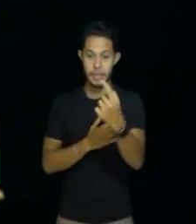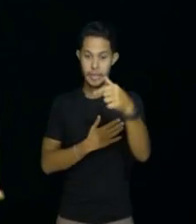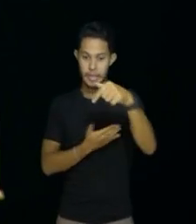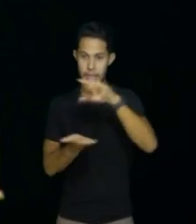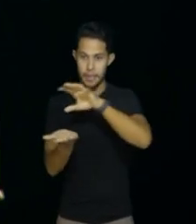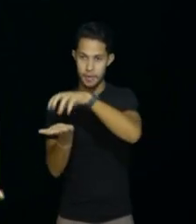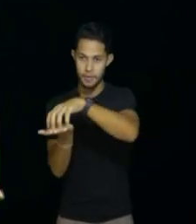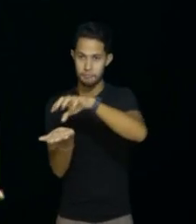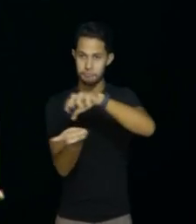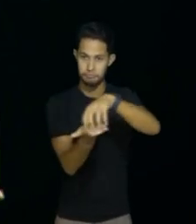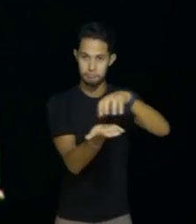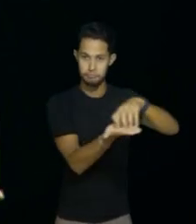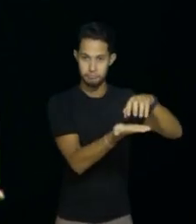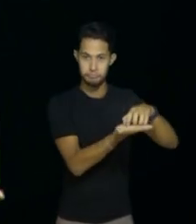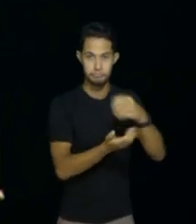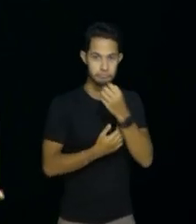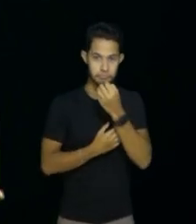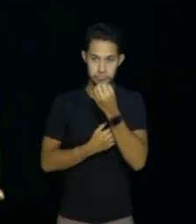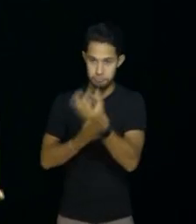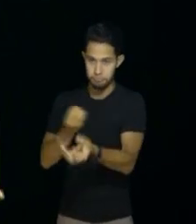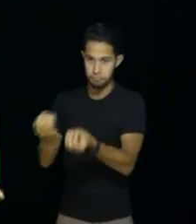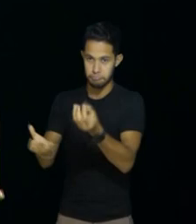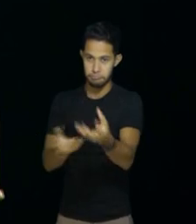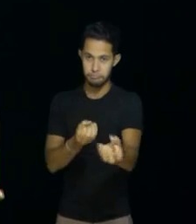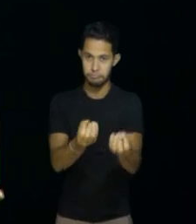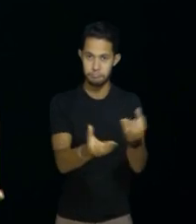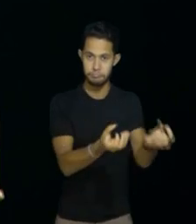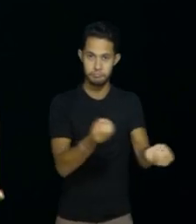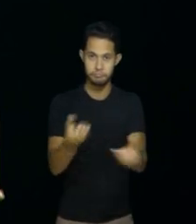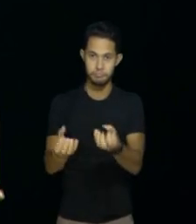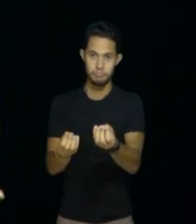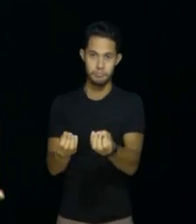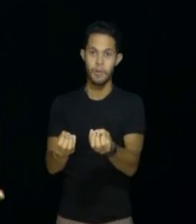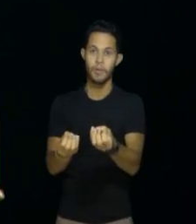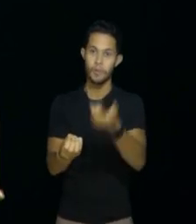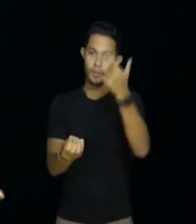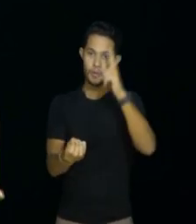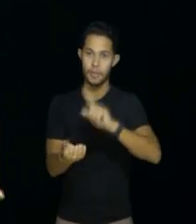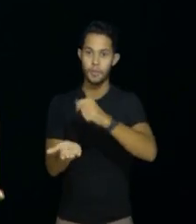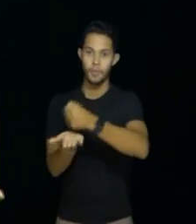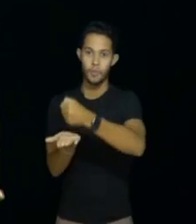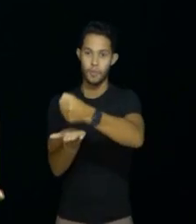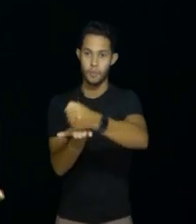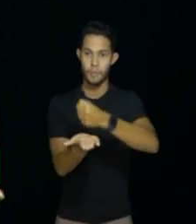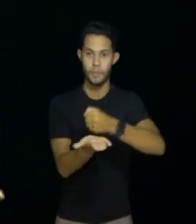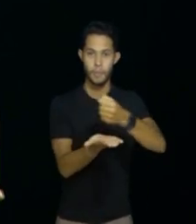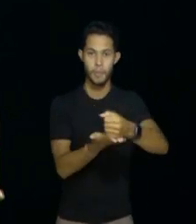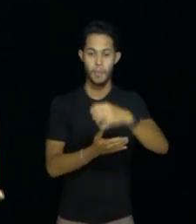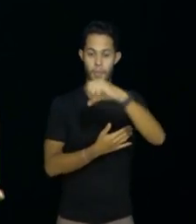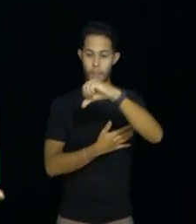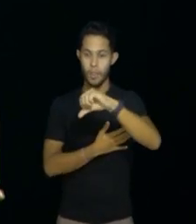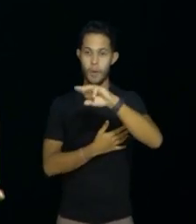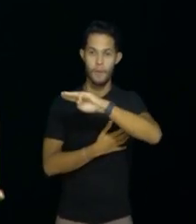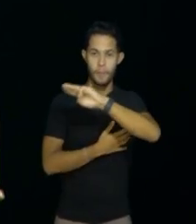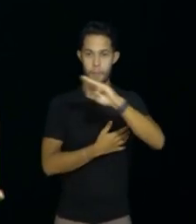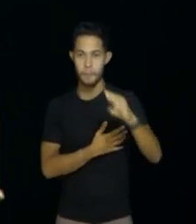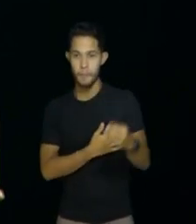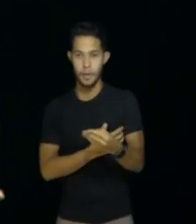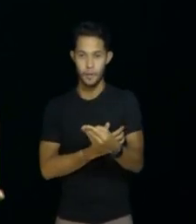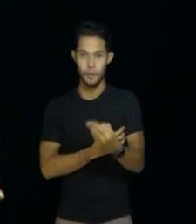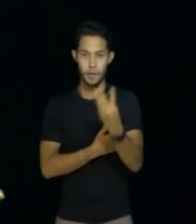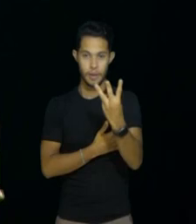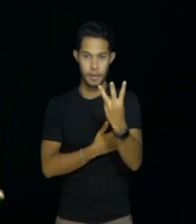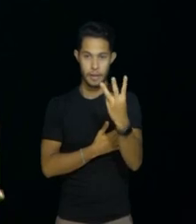beneficiados com a medida empregam 9 milhões e 300 mil pessoas e o salário médio